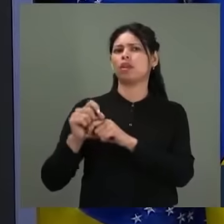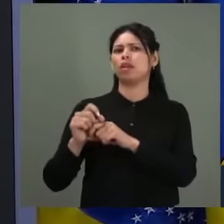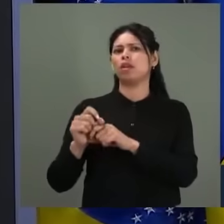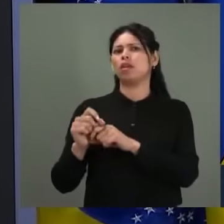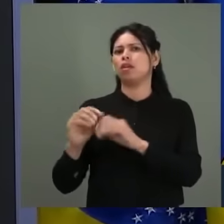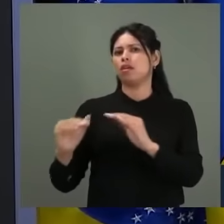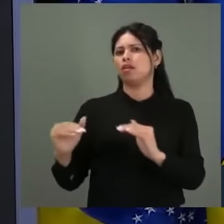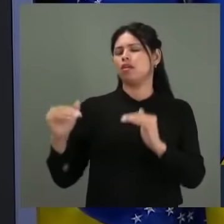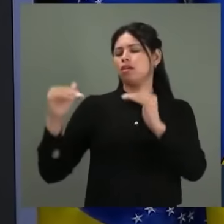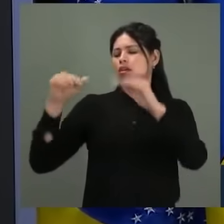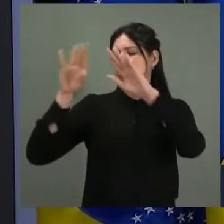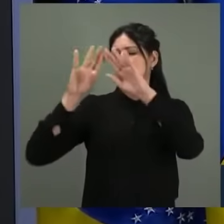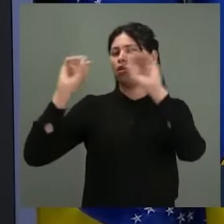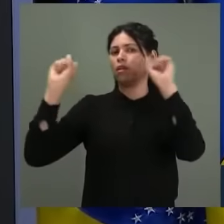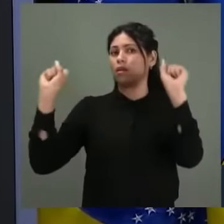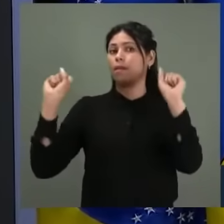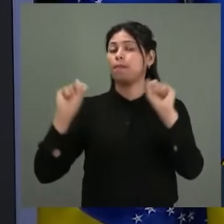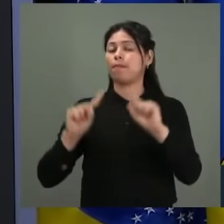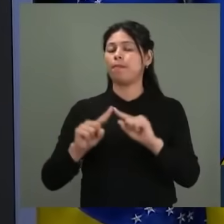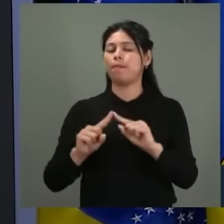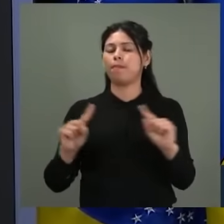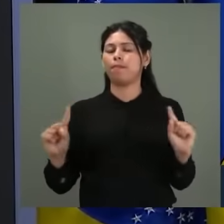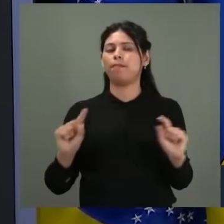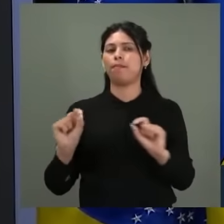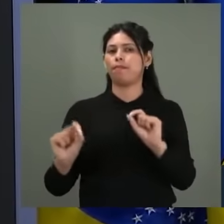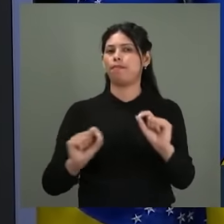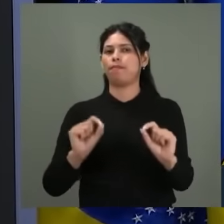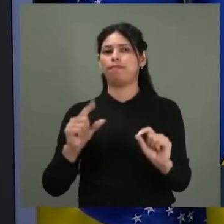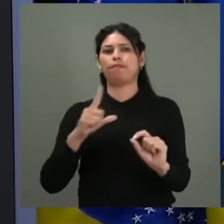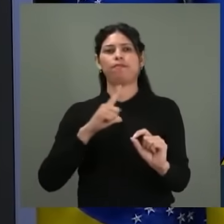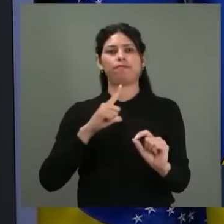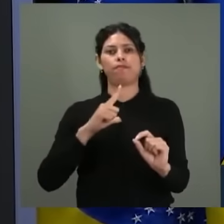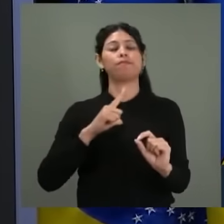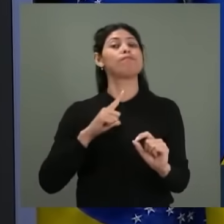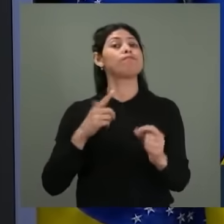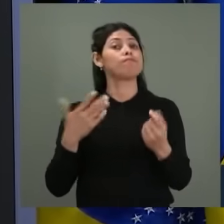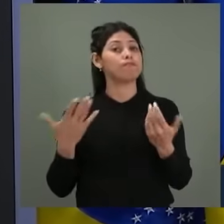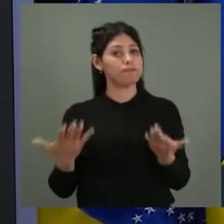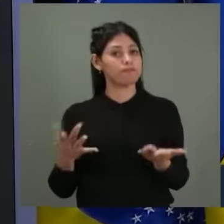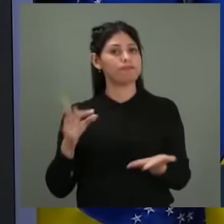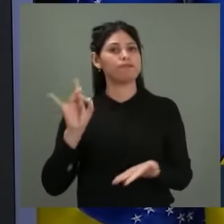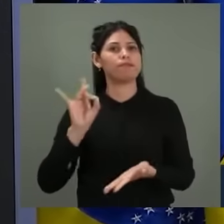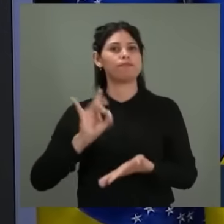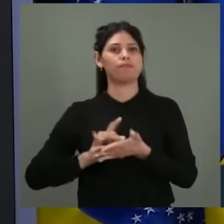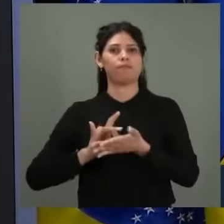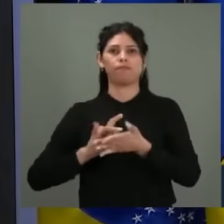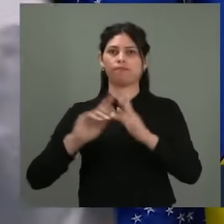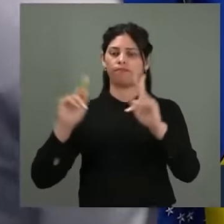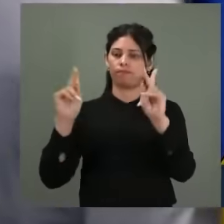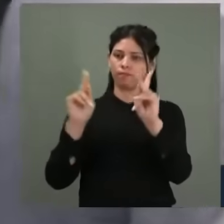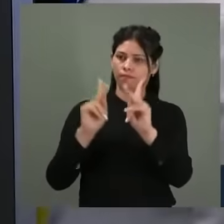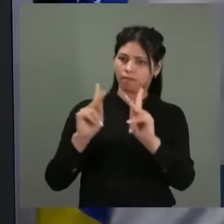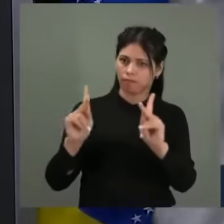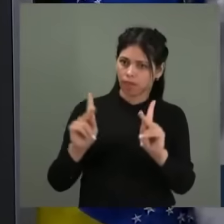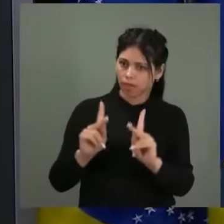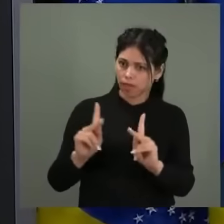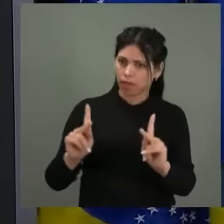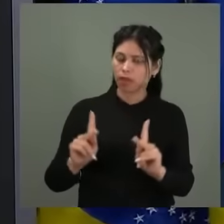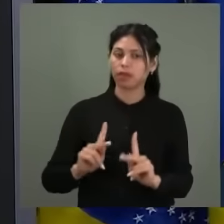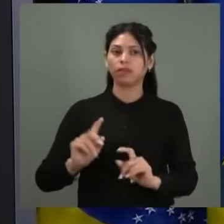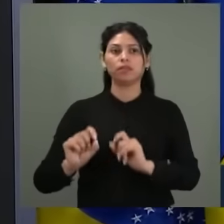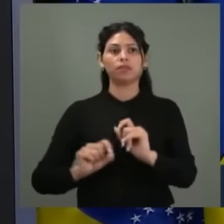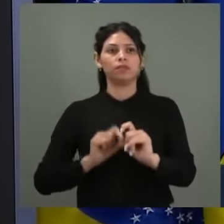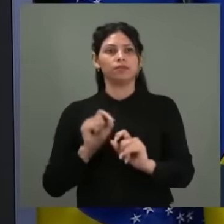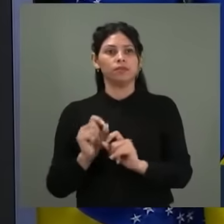superiores, mas coloca ali algo que vai trazer uma verdadeira harmonia e independência entre